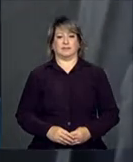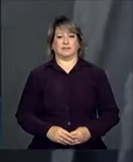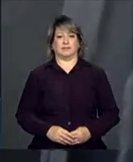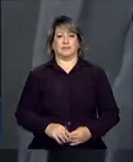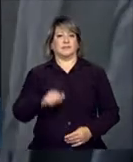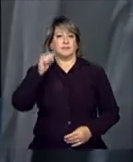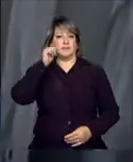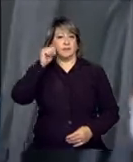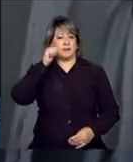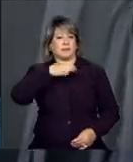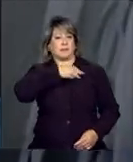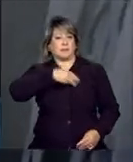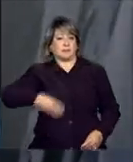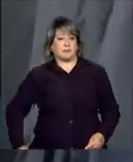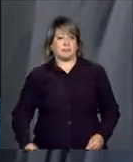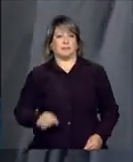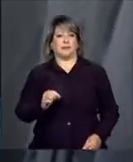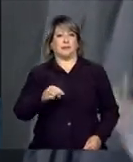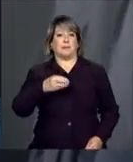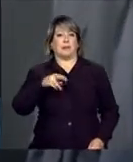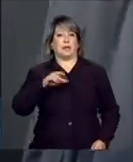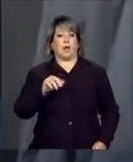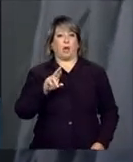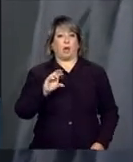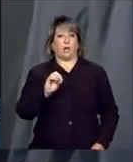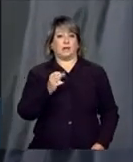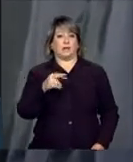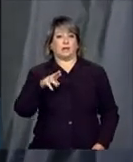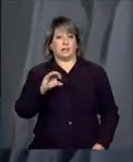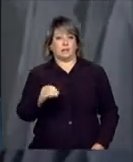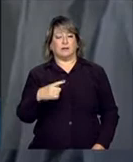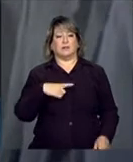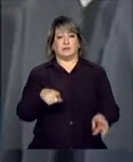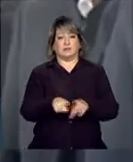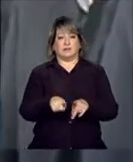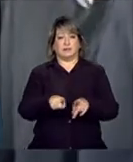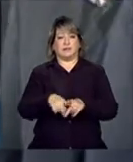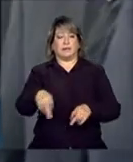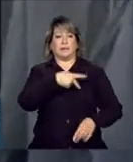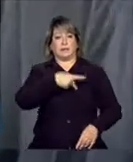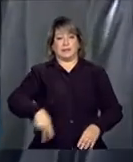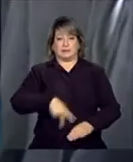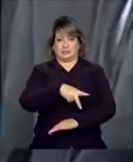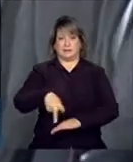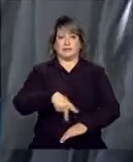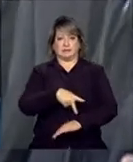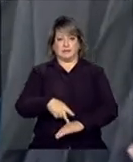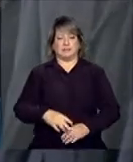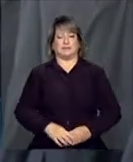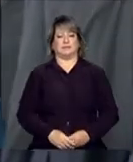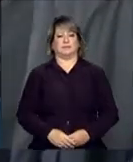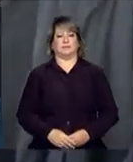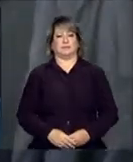a ministra Maria do Rosário, da Secretaria de Direitos Humanos da Presidência da República.